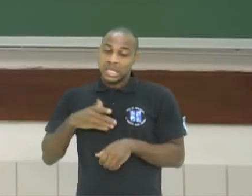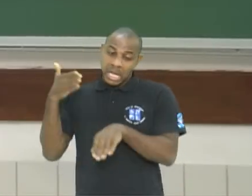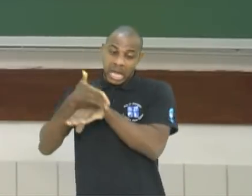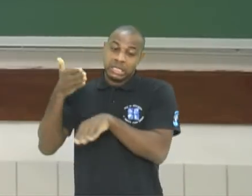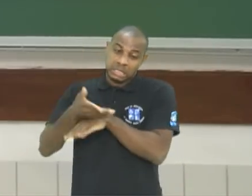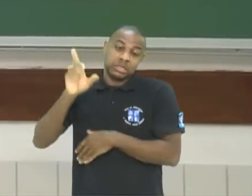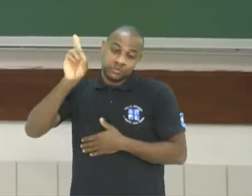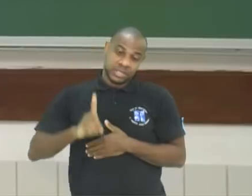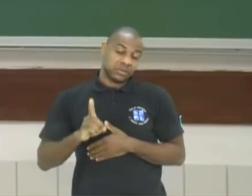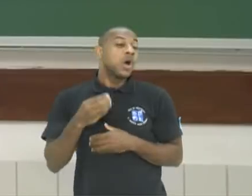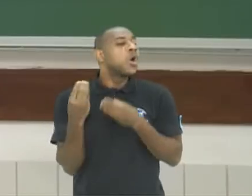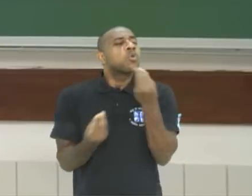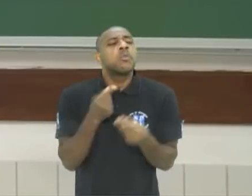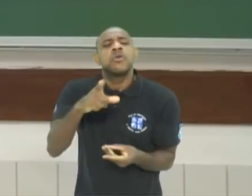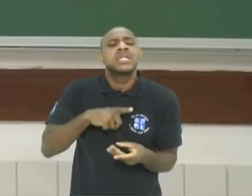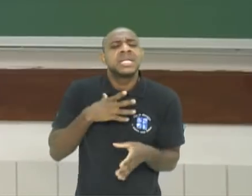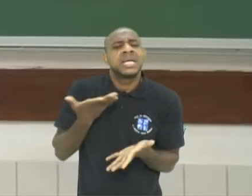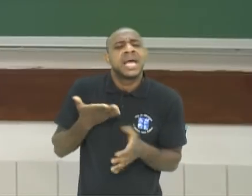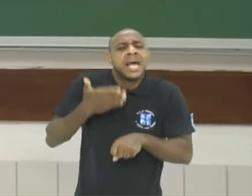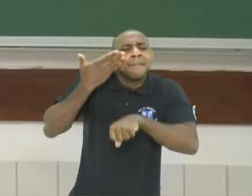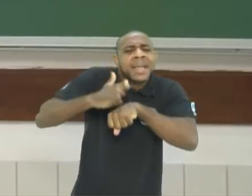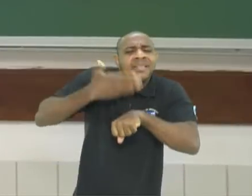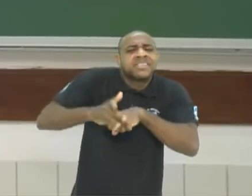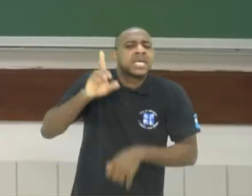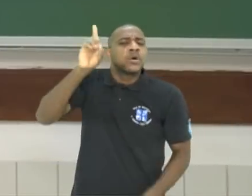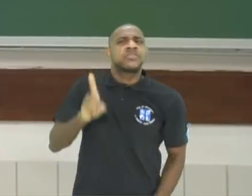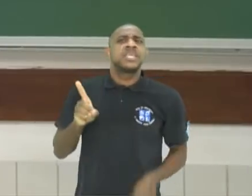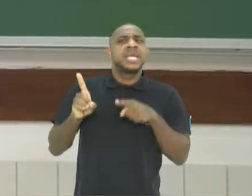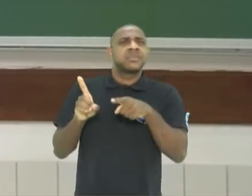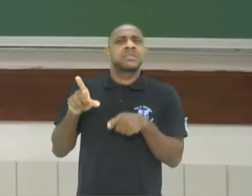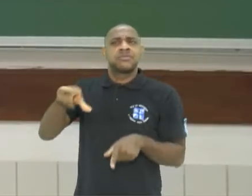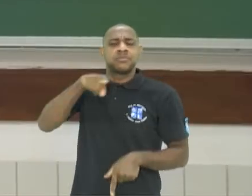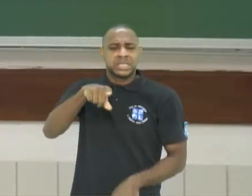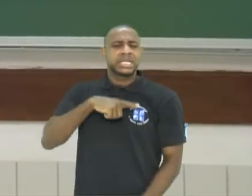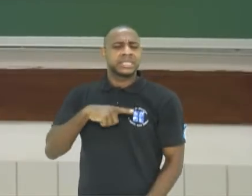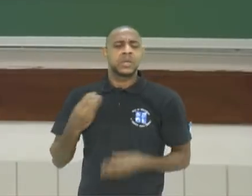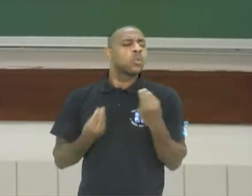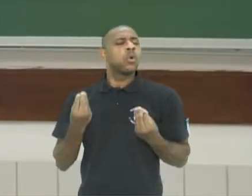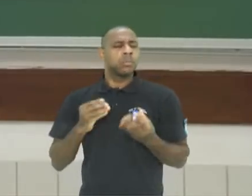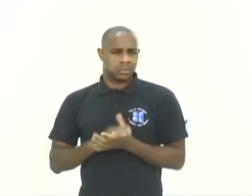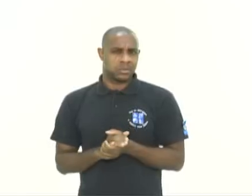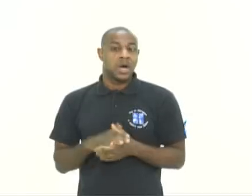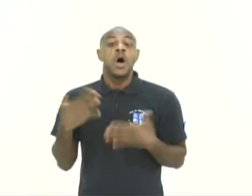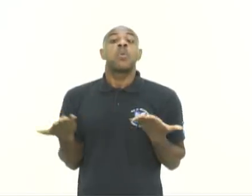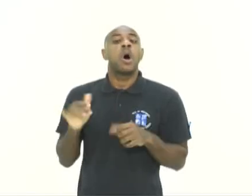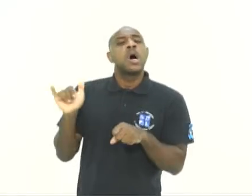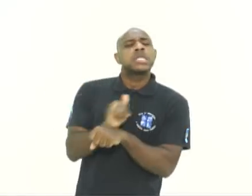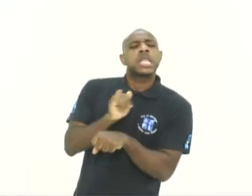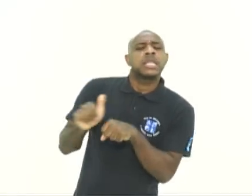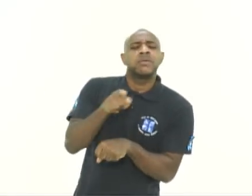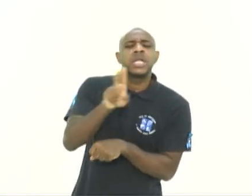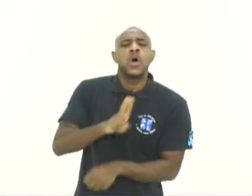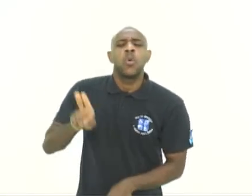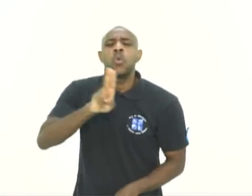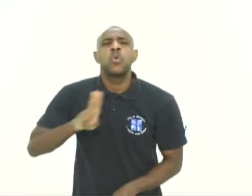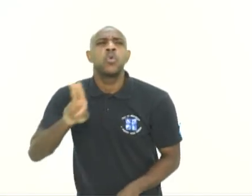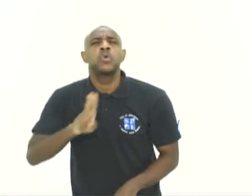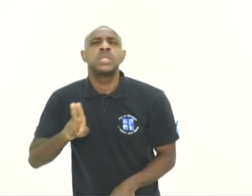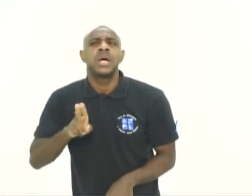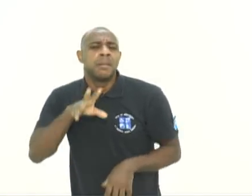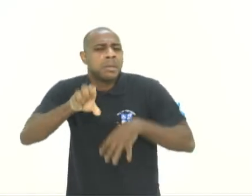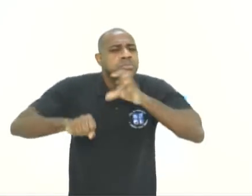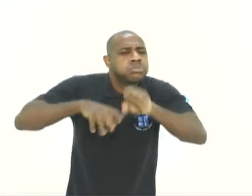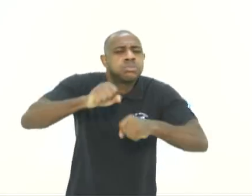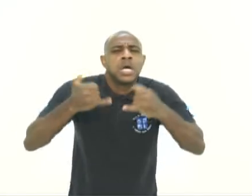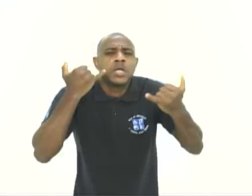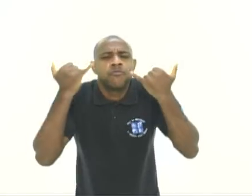direito, de que forma que você exerce esse direito que você tem? Quais estratégias você utiliza para ir em busca